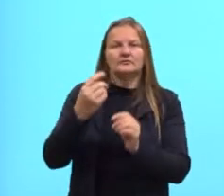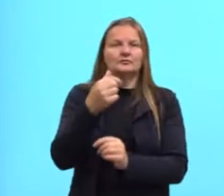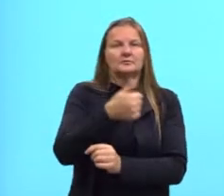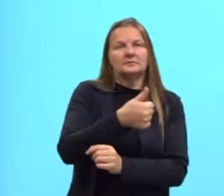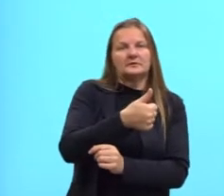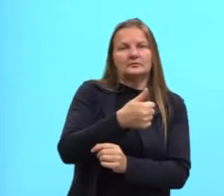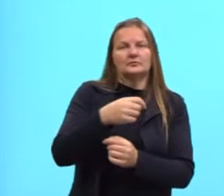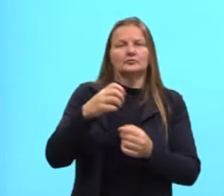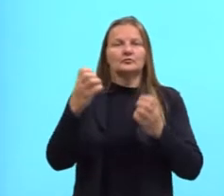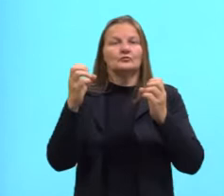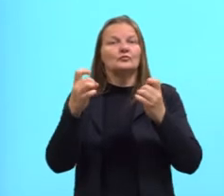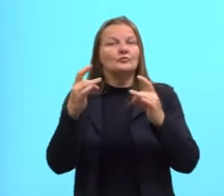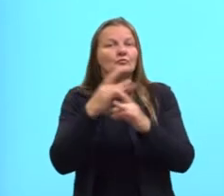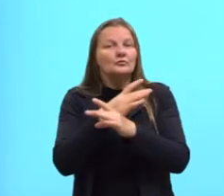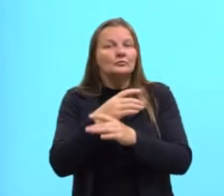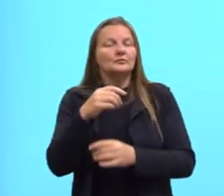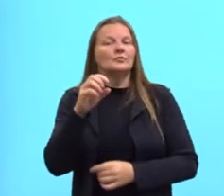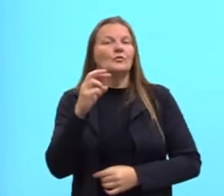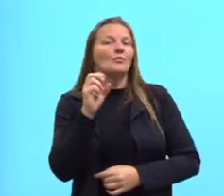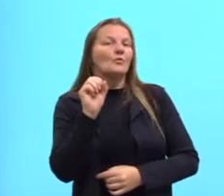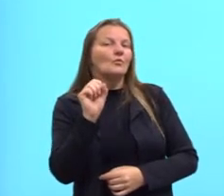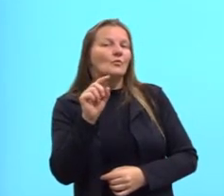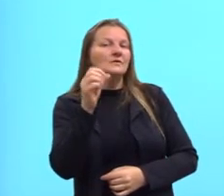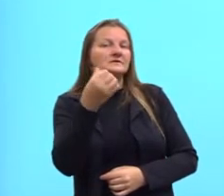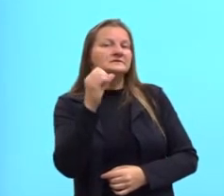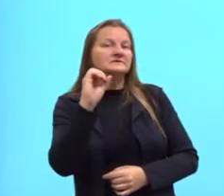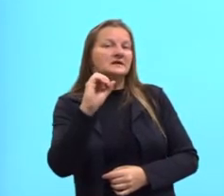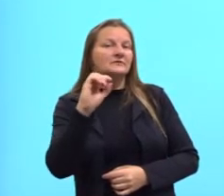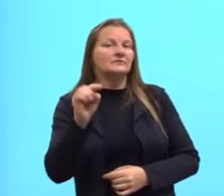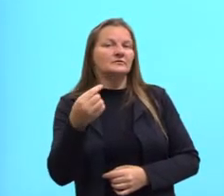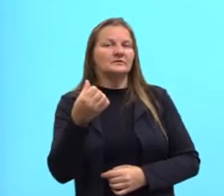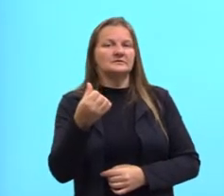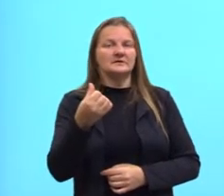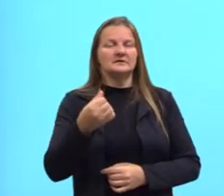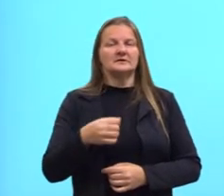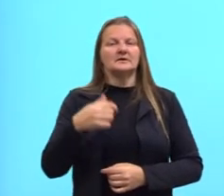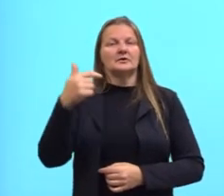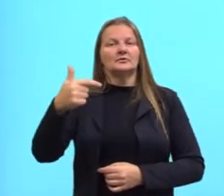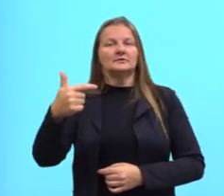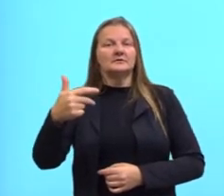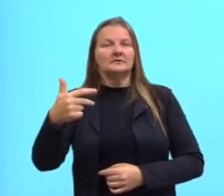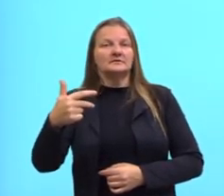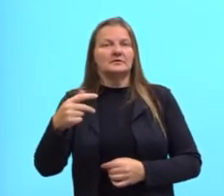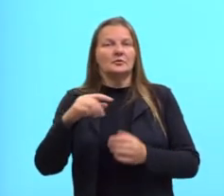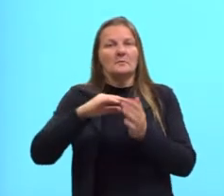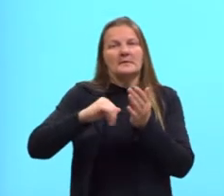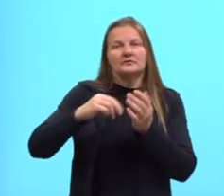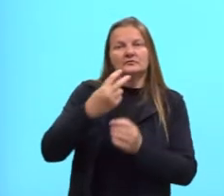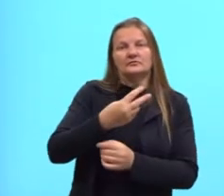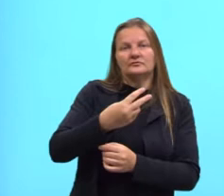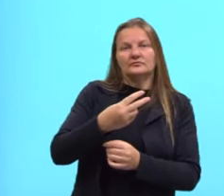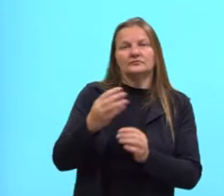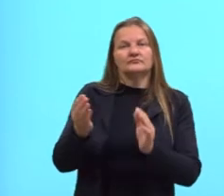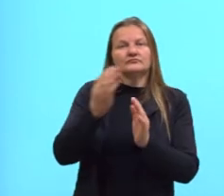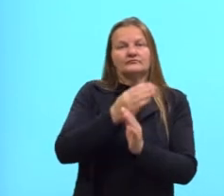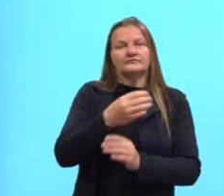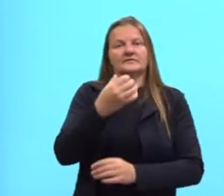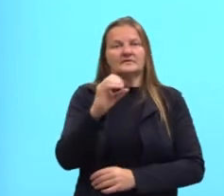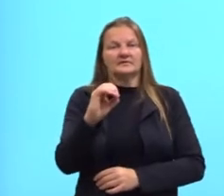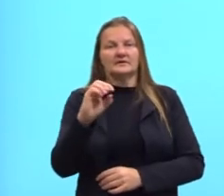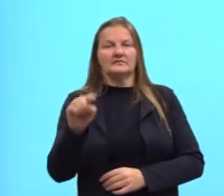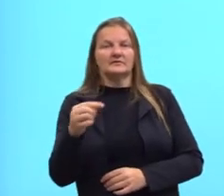primeiro Chegamos em 0,6 se pegarmos o terceiro termo menos o segundo também